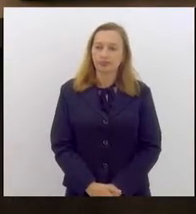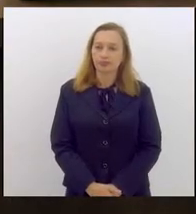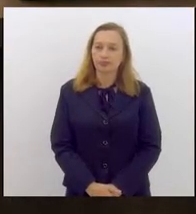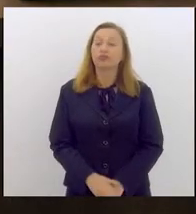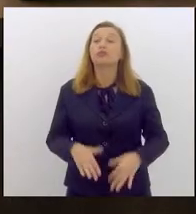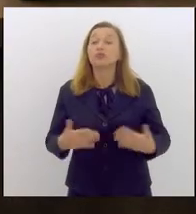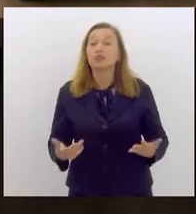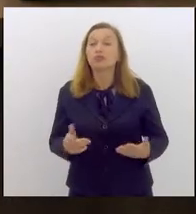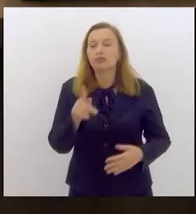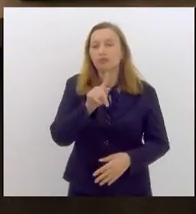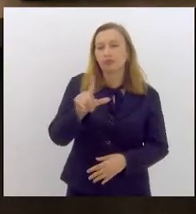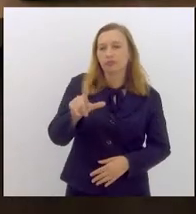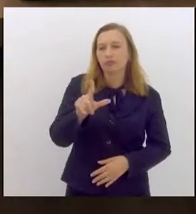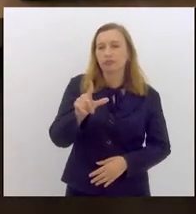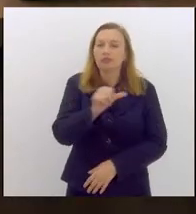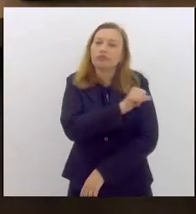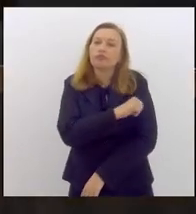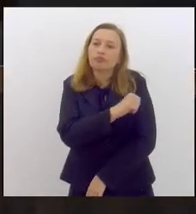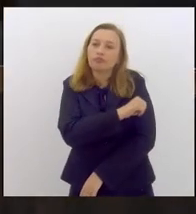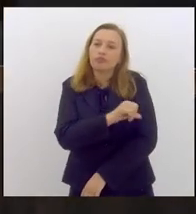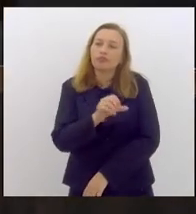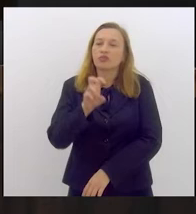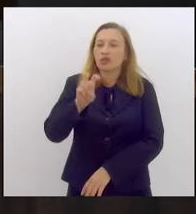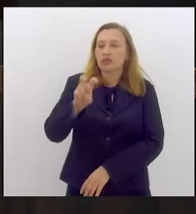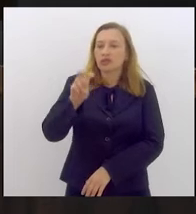Mas qual é o PL? Da enfermeira Rejane... É o